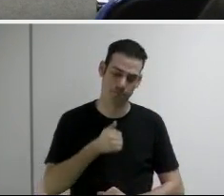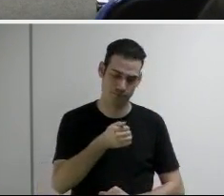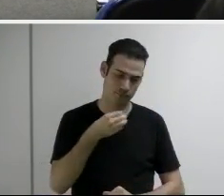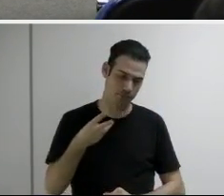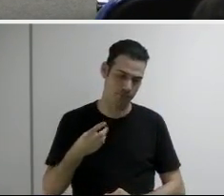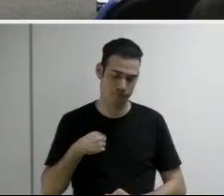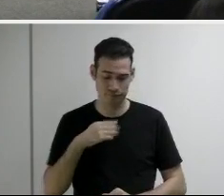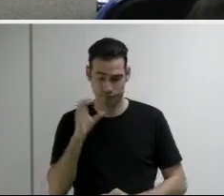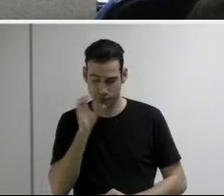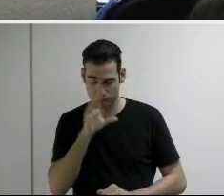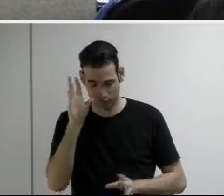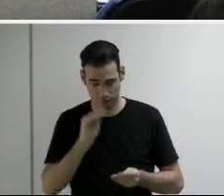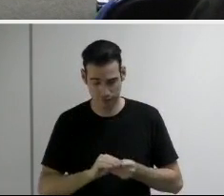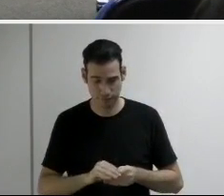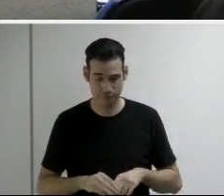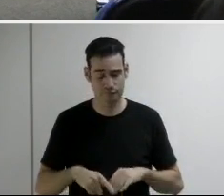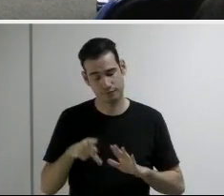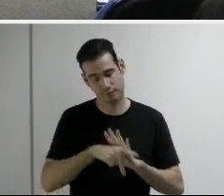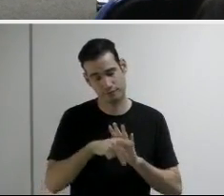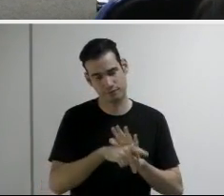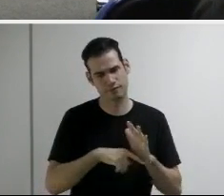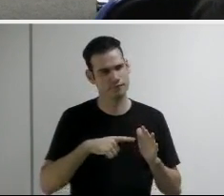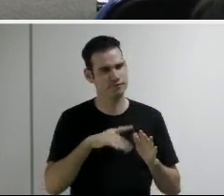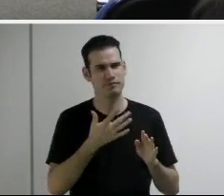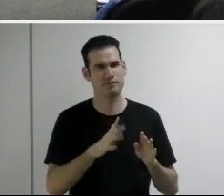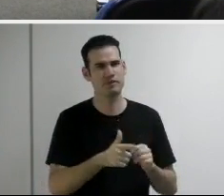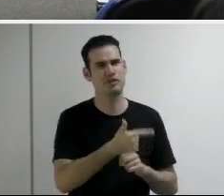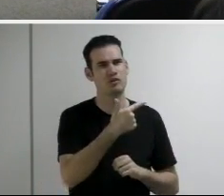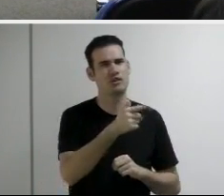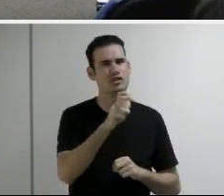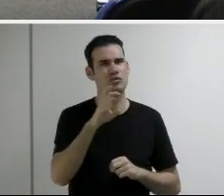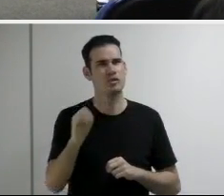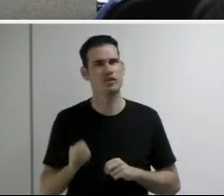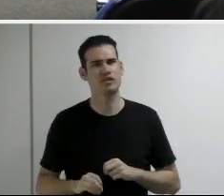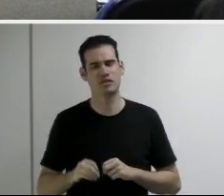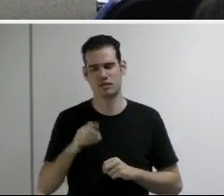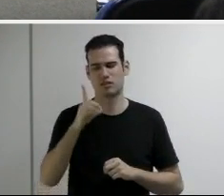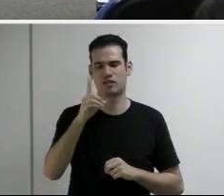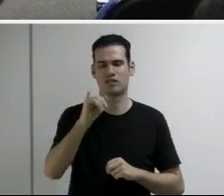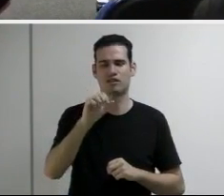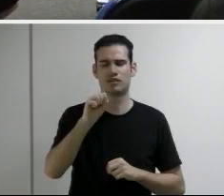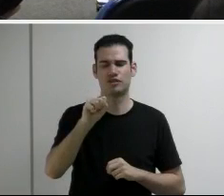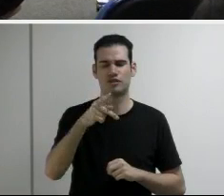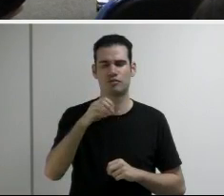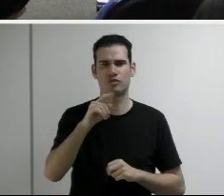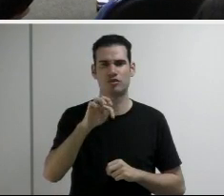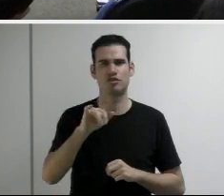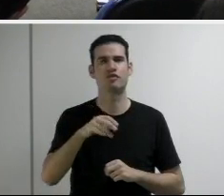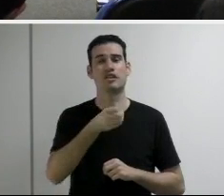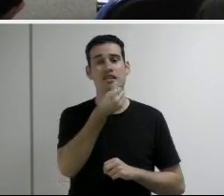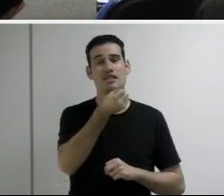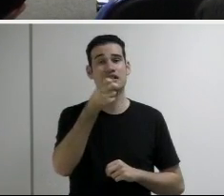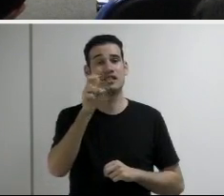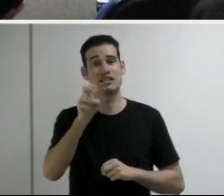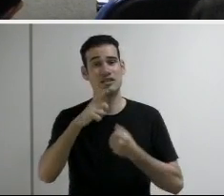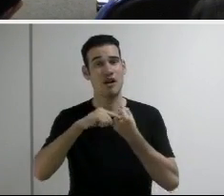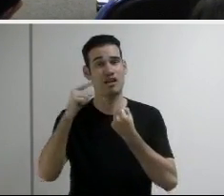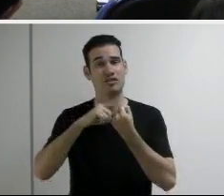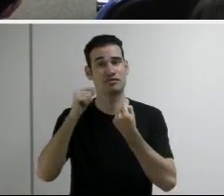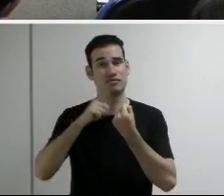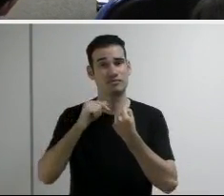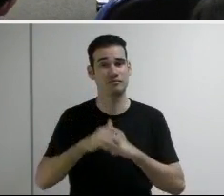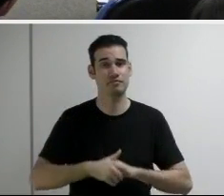alongar, porque o projeto acabou ficando com aproximadamente 250 dispositivos, 65 artigos. Então, as